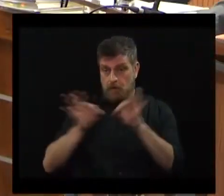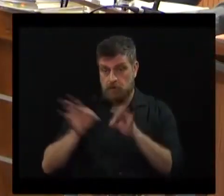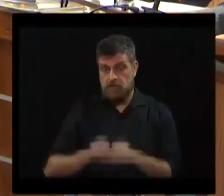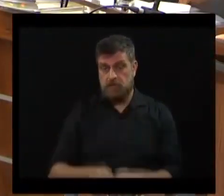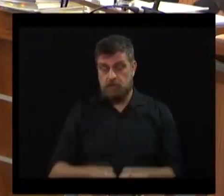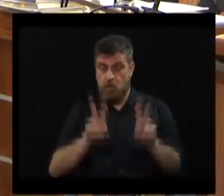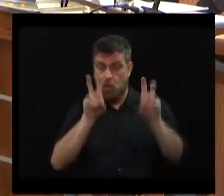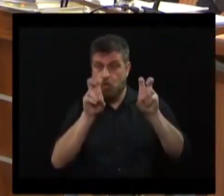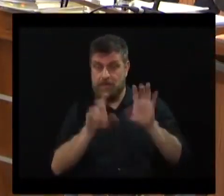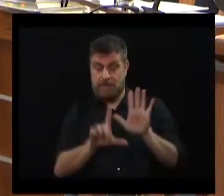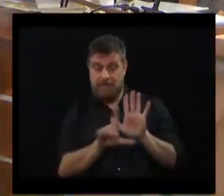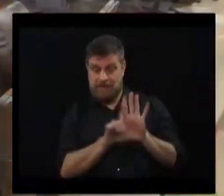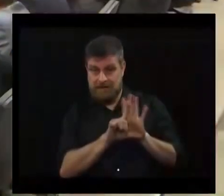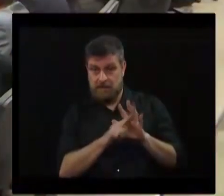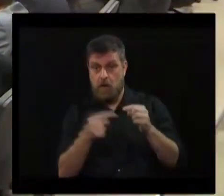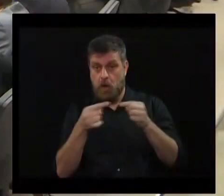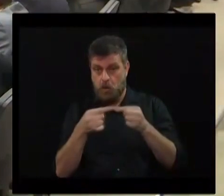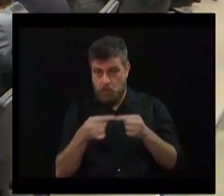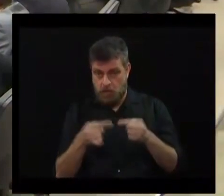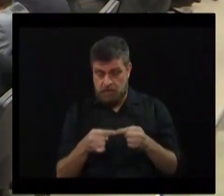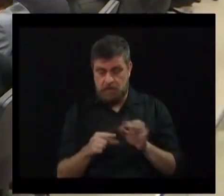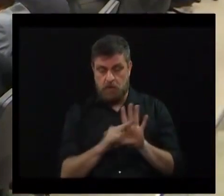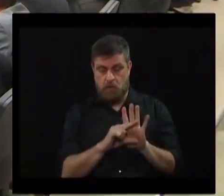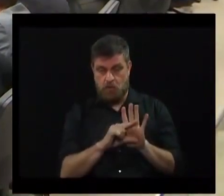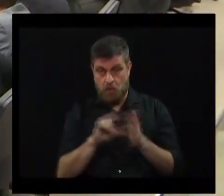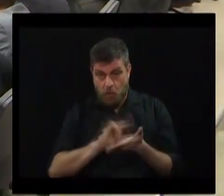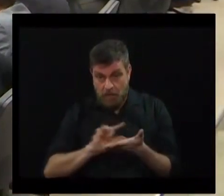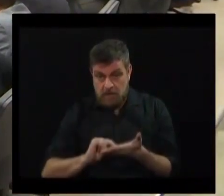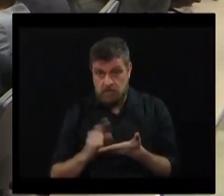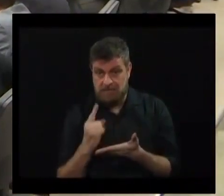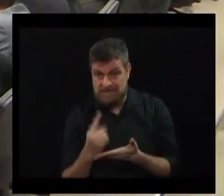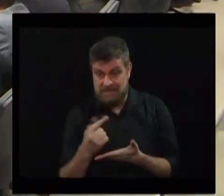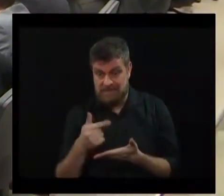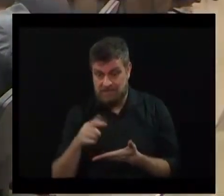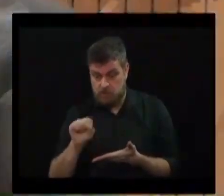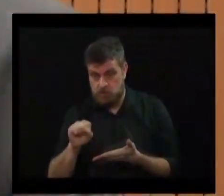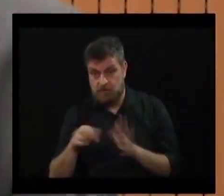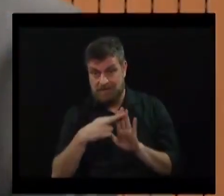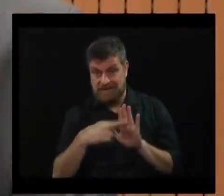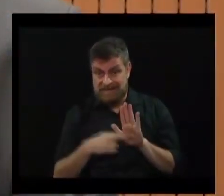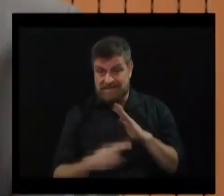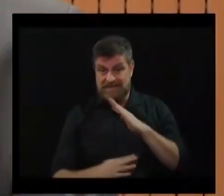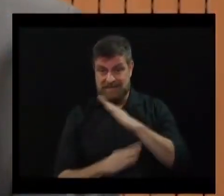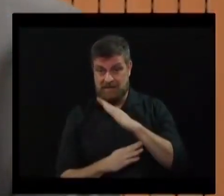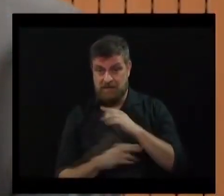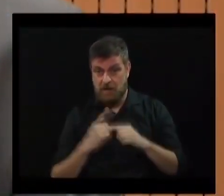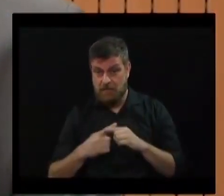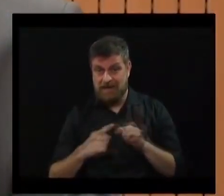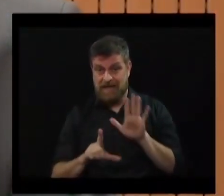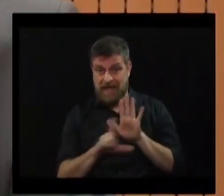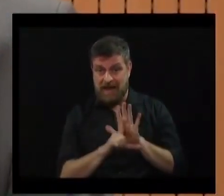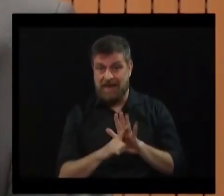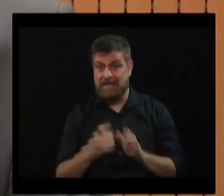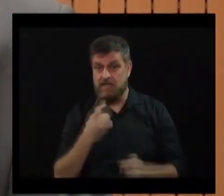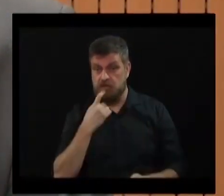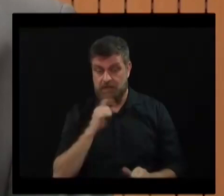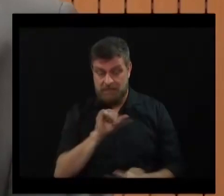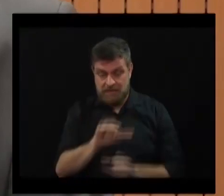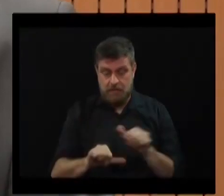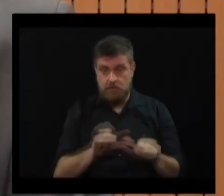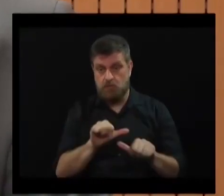atende o inciso 2 do artigo 128 do regimento interno da casa hoje altera legislação municipal existente